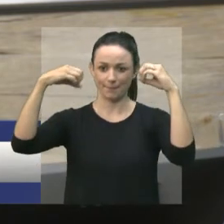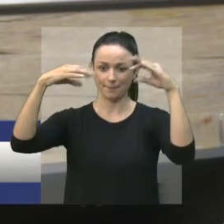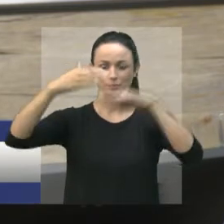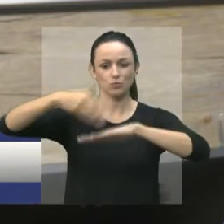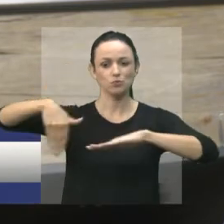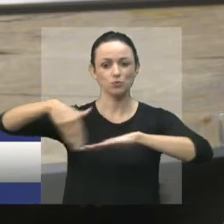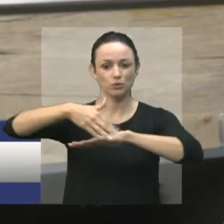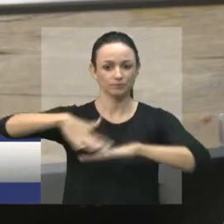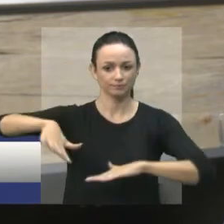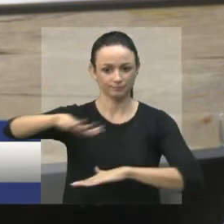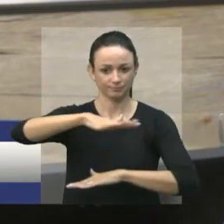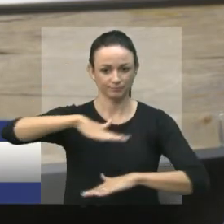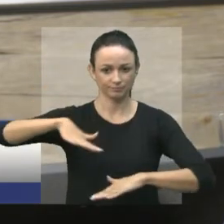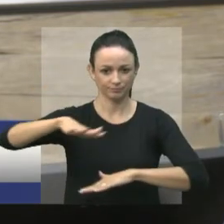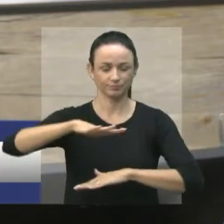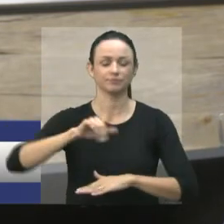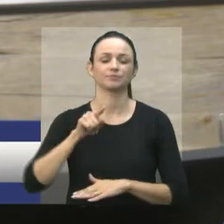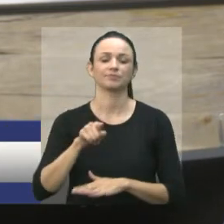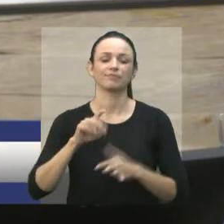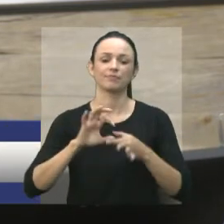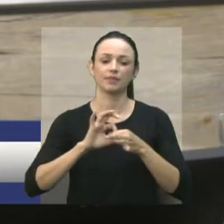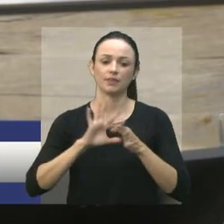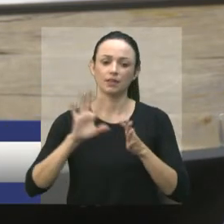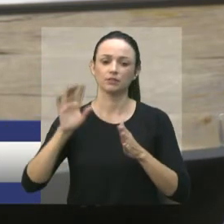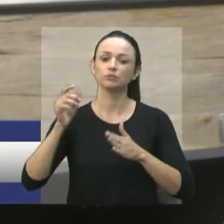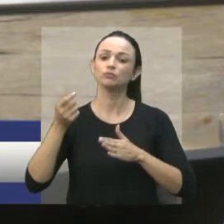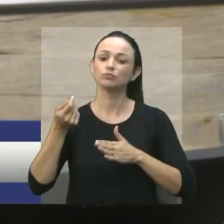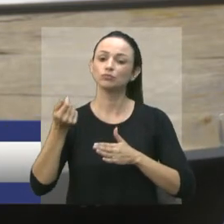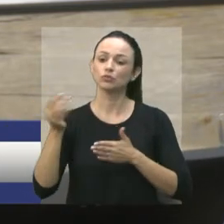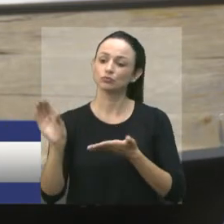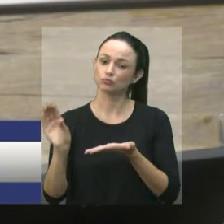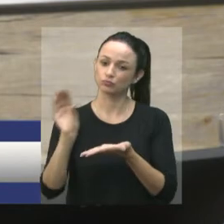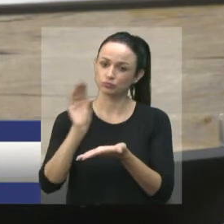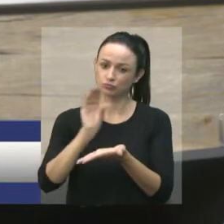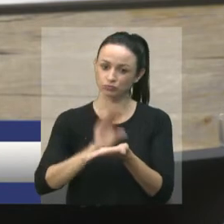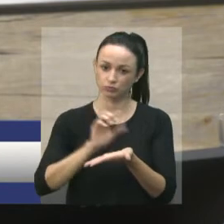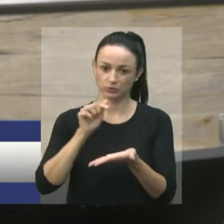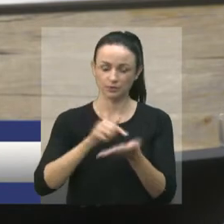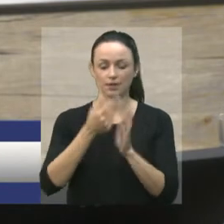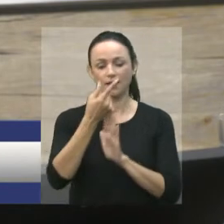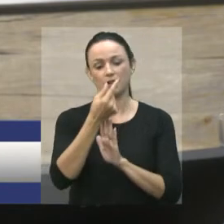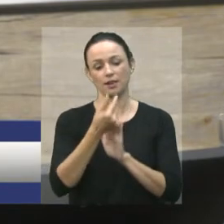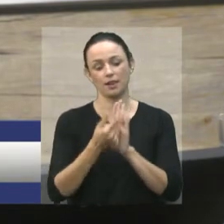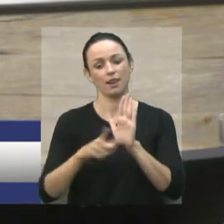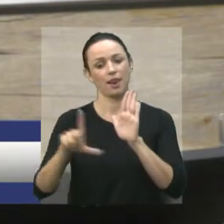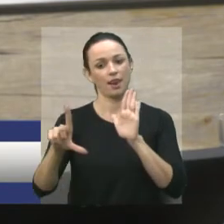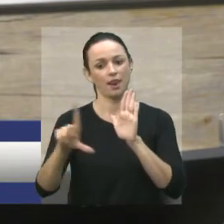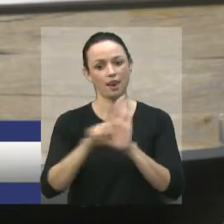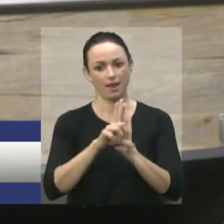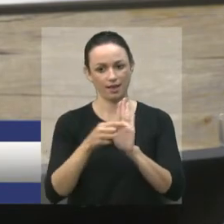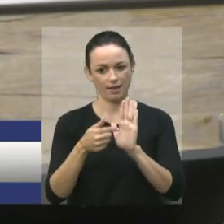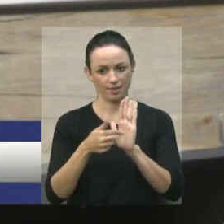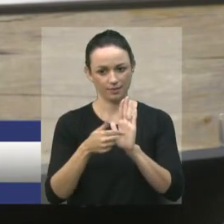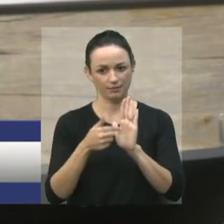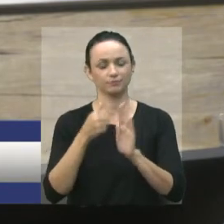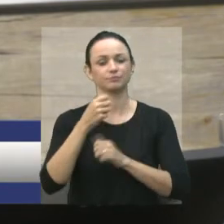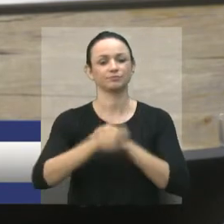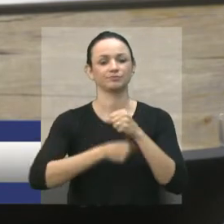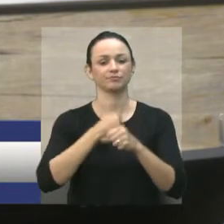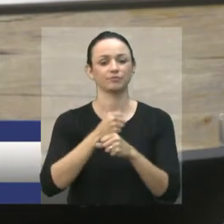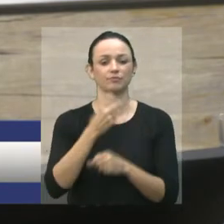município, prevendo que sejam deixados os recursos correspondentes na lei orçamentária para o exercício financeiro